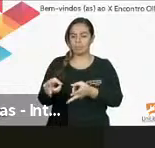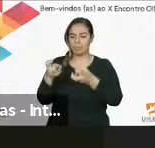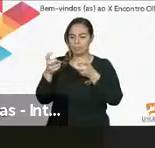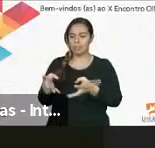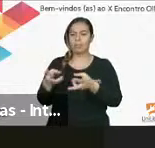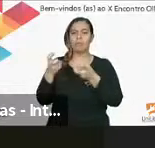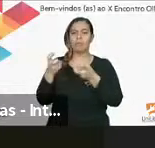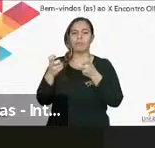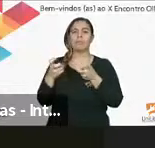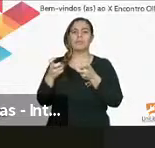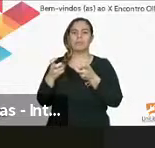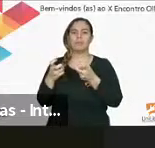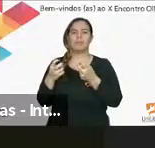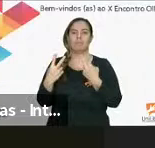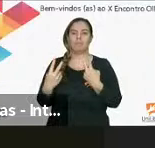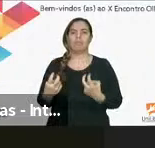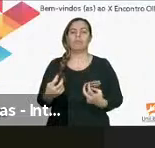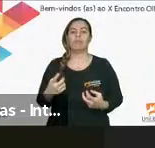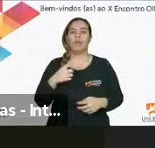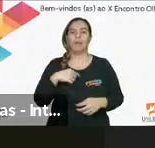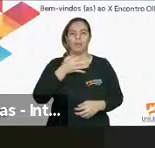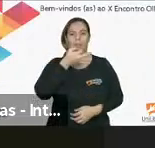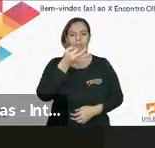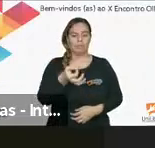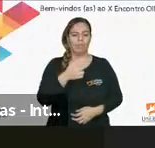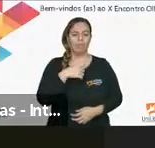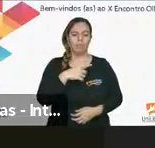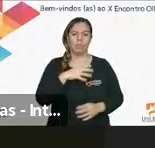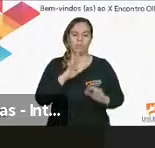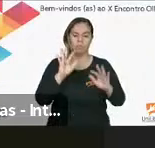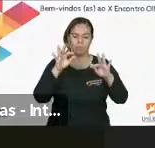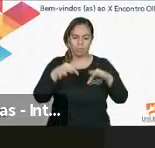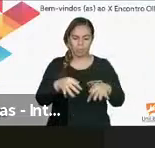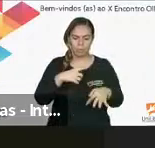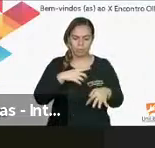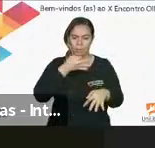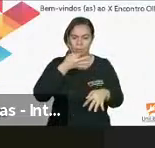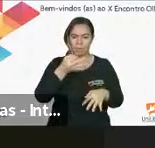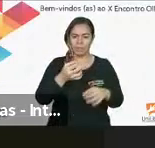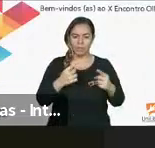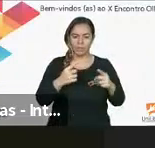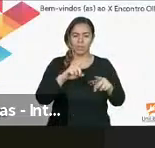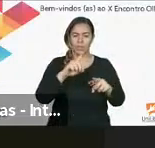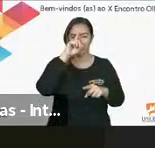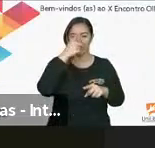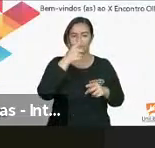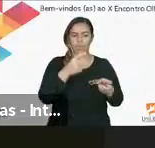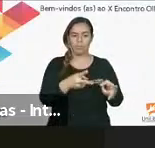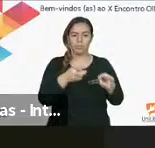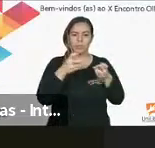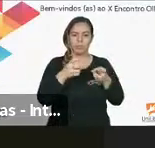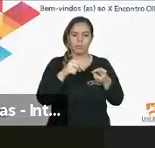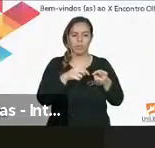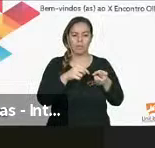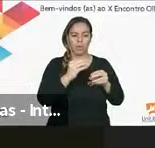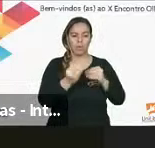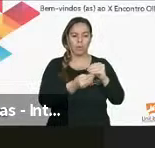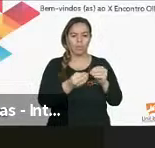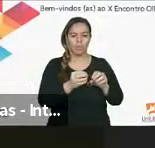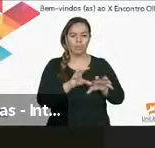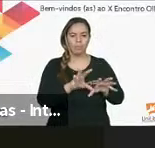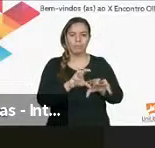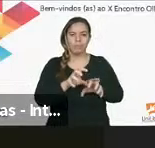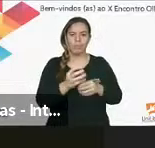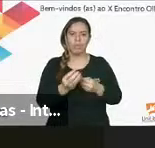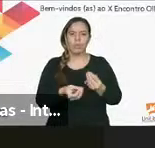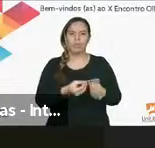aí ele vai fazer uma crítica no final dos seus experimentos, que é uma crítica à ideia de percepção como captação. Olha, o